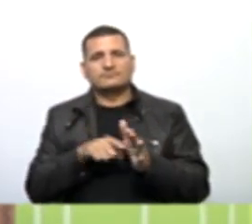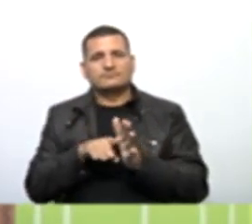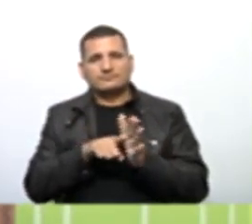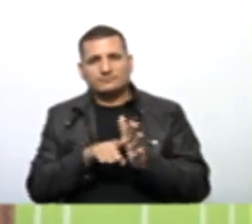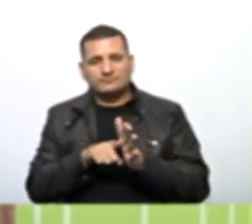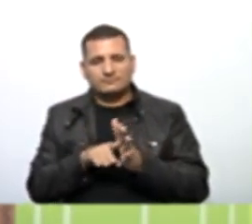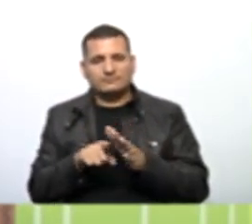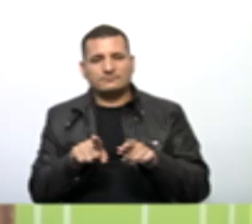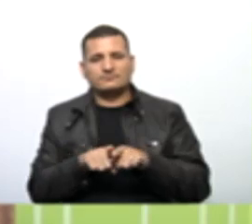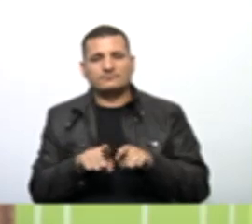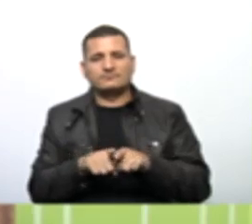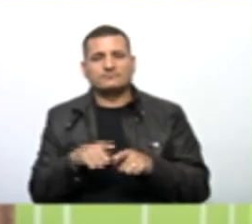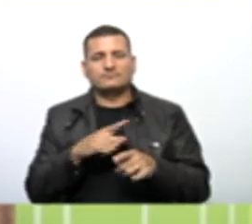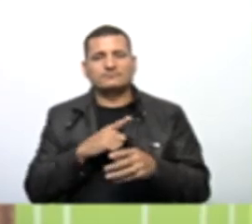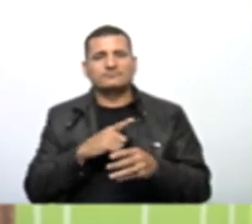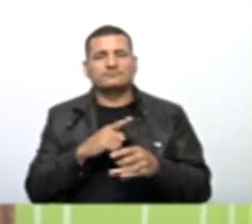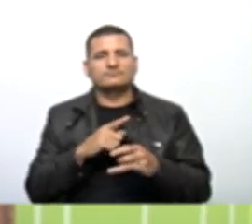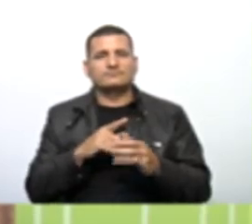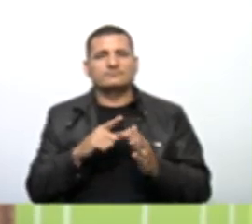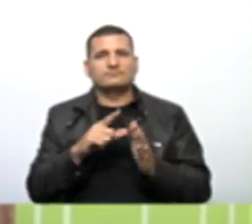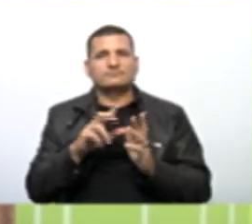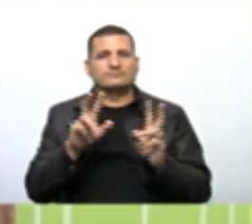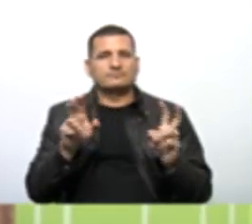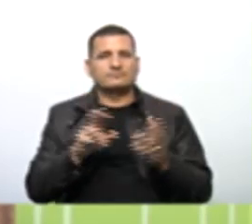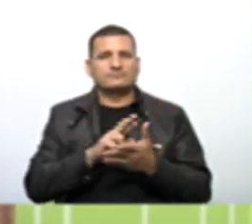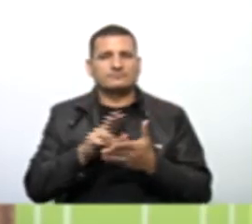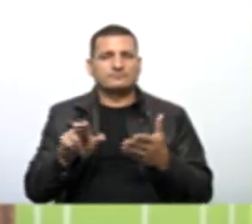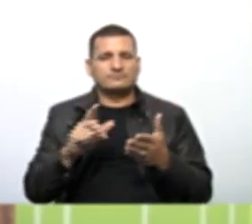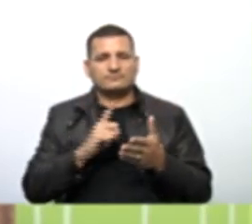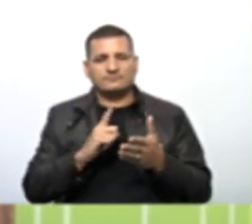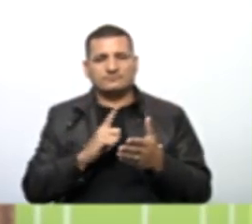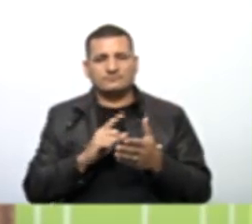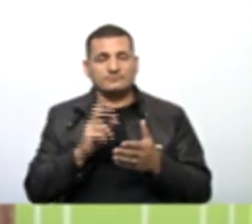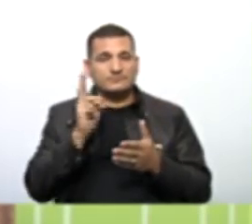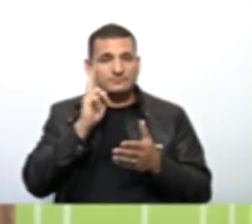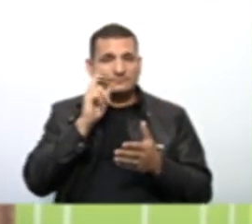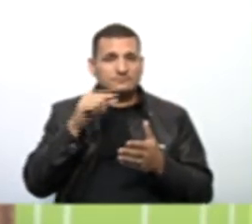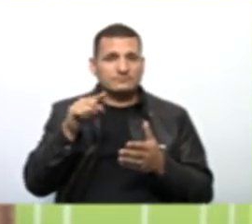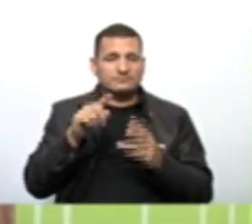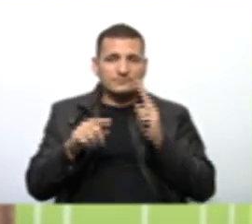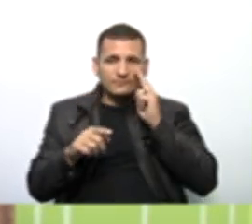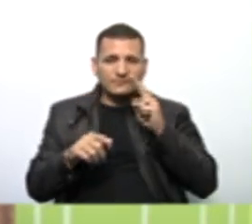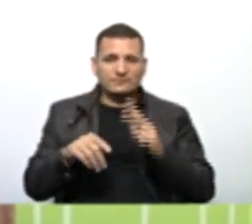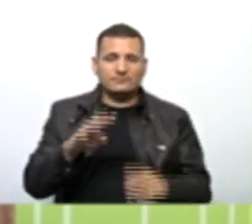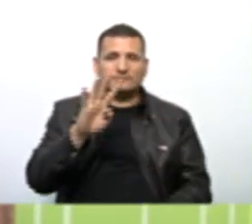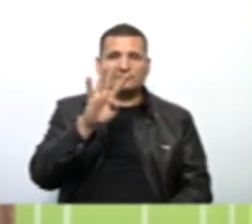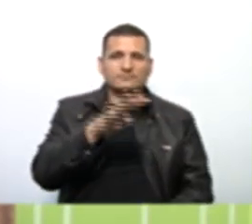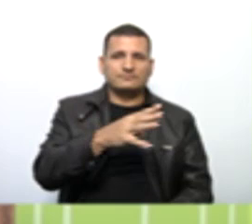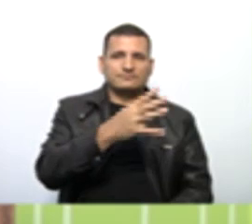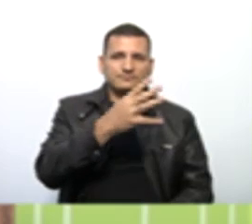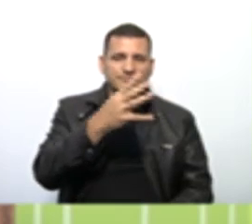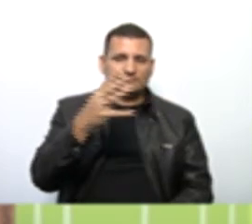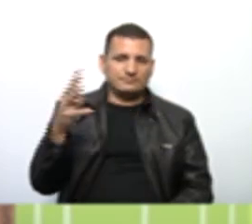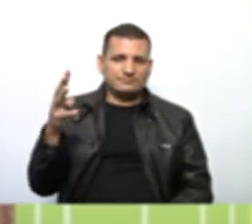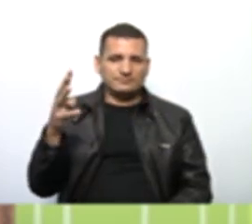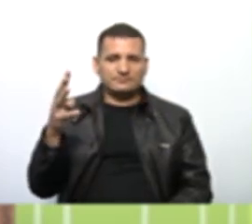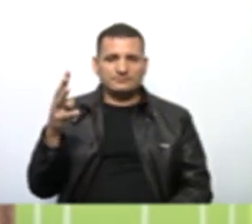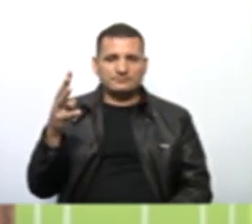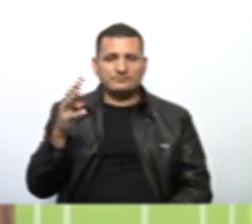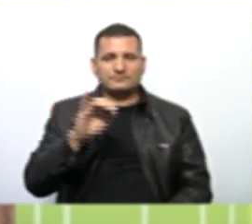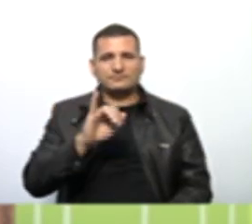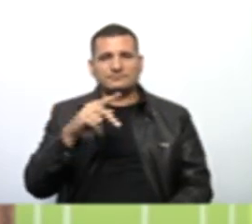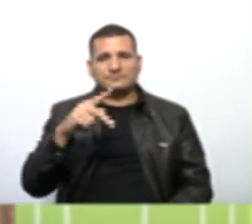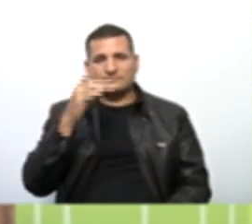na tem bastante sobre isso lembrando que sempre você olha aquela travessia memorizar aquela tabelinha do der-sp